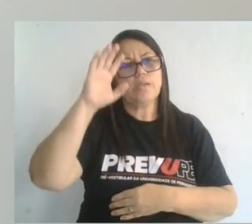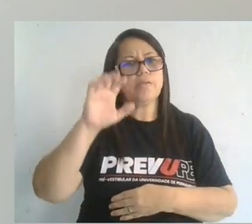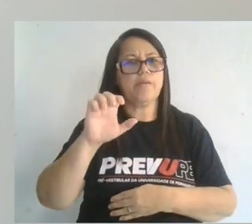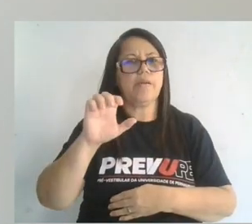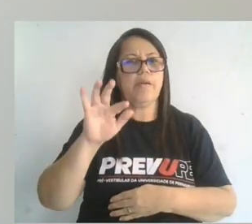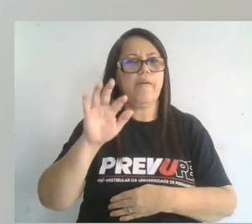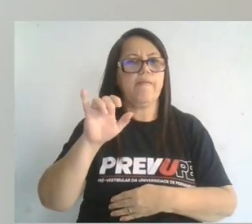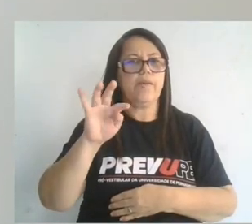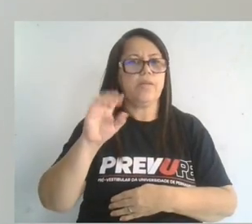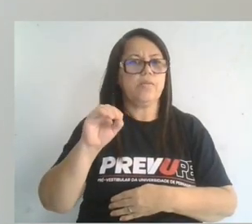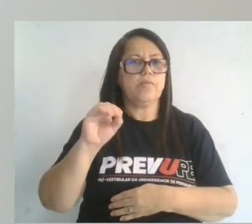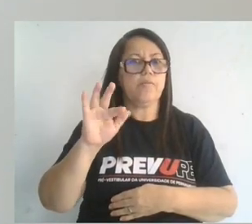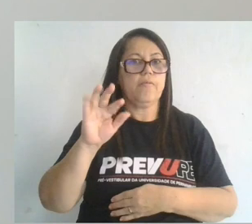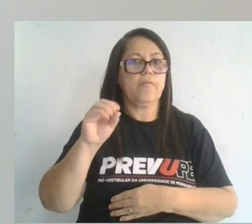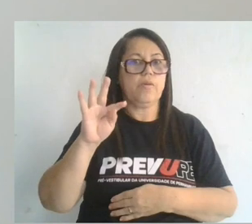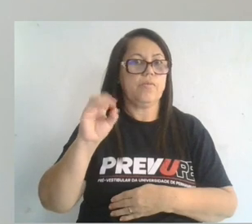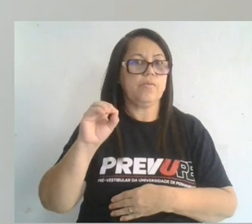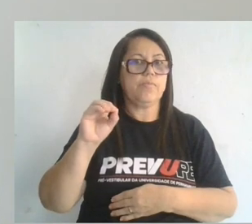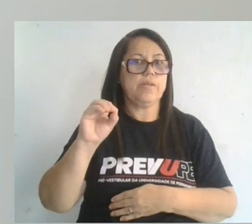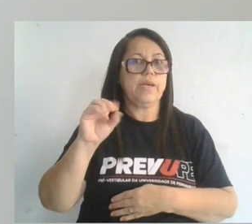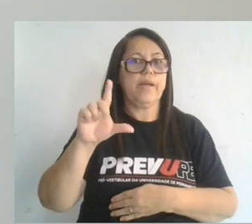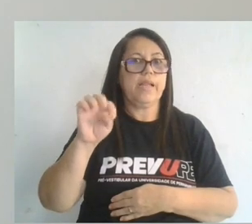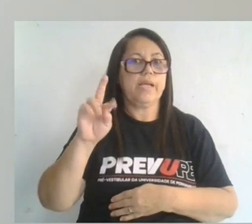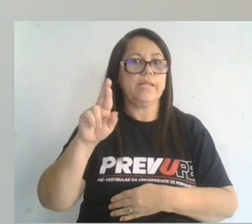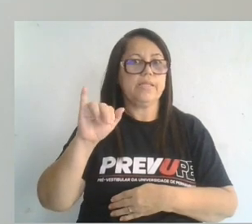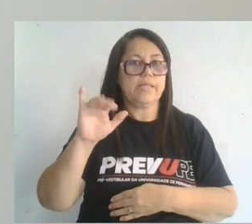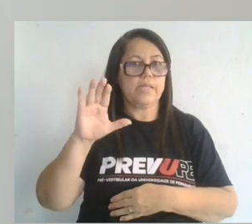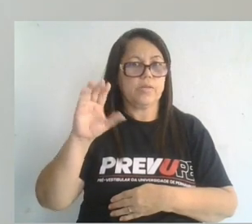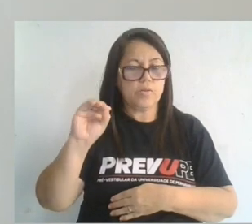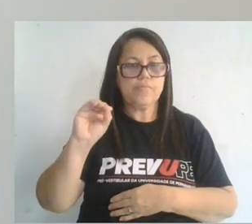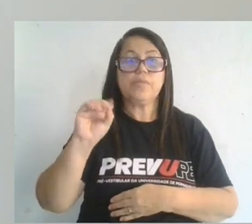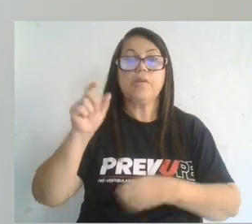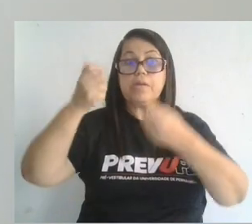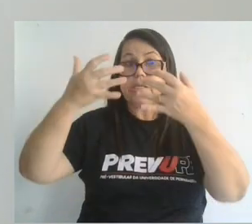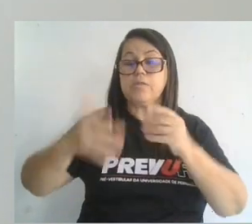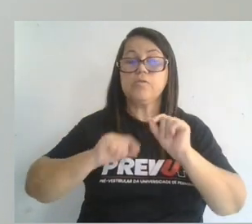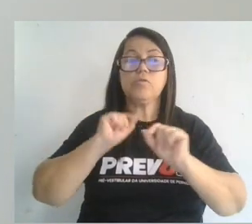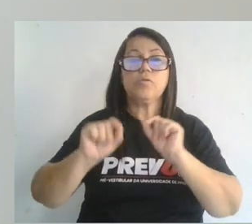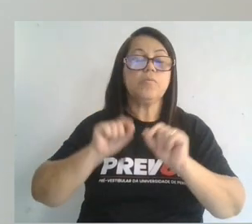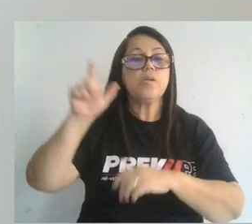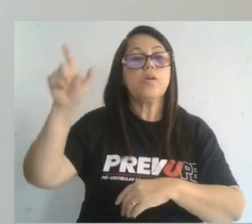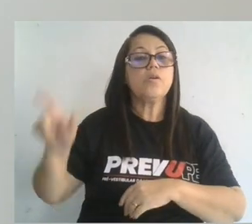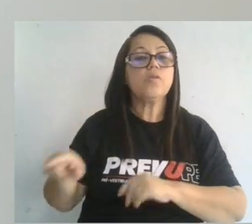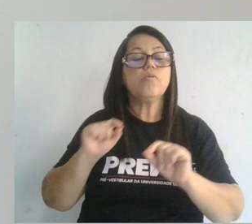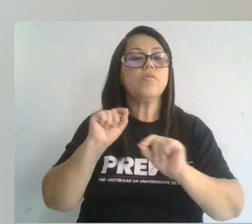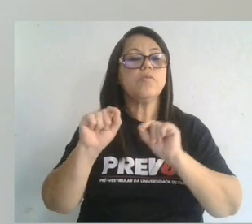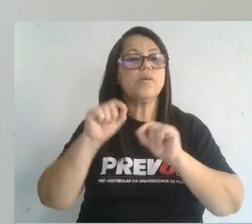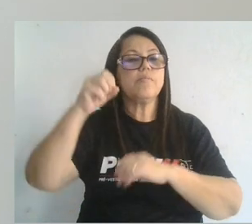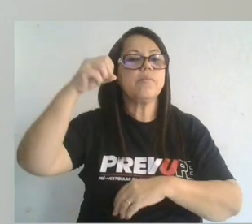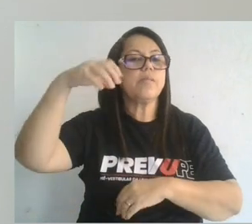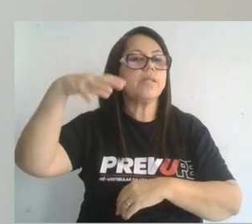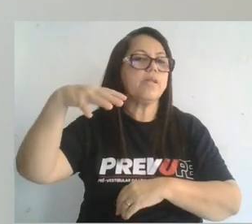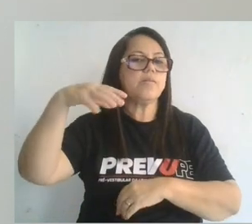do efeito fotoelétrico. E a questão-chave que Einstein colocou foi essa ideia da